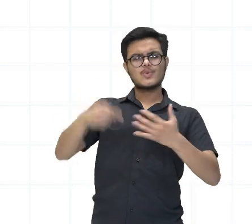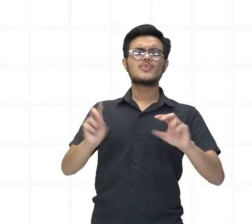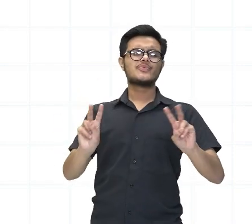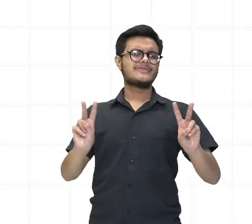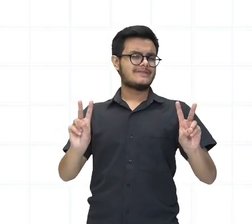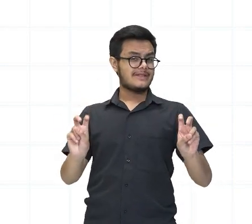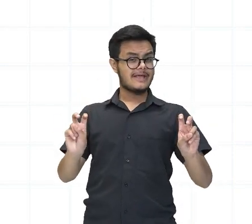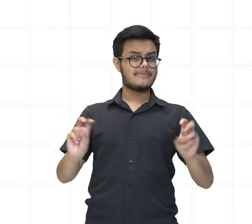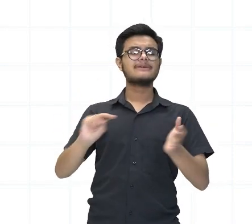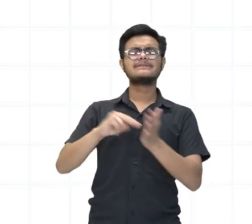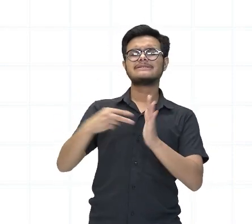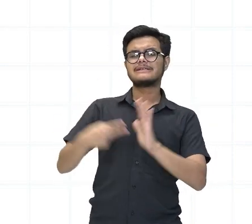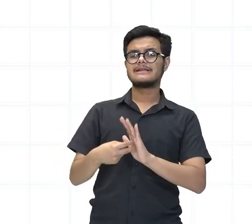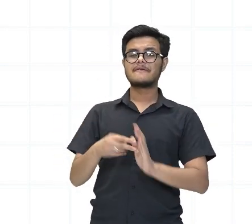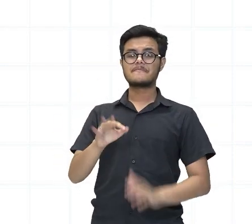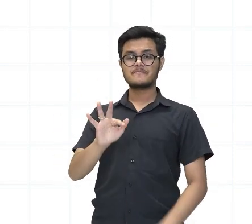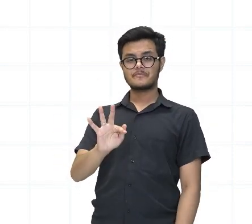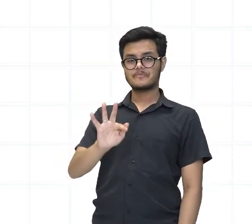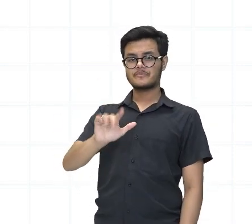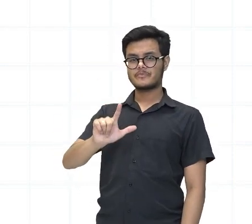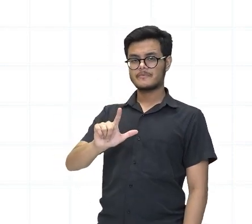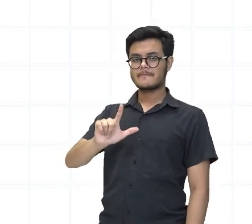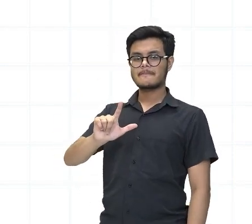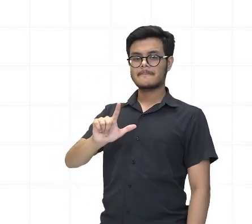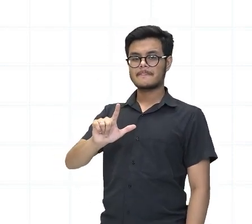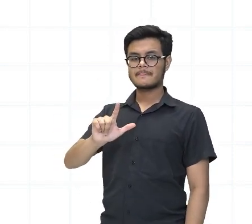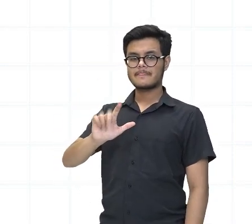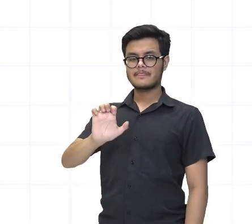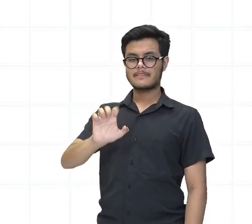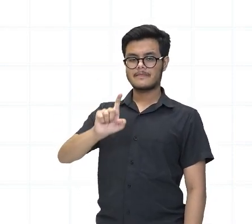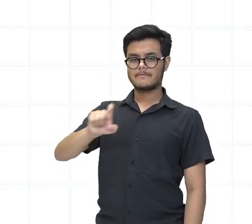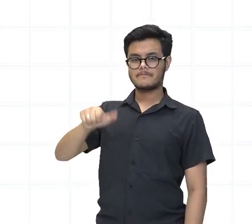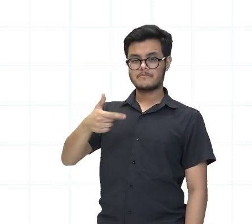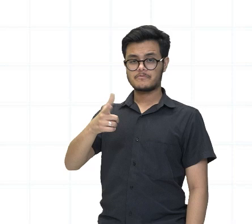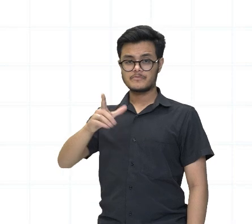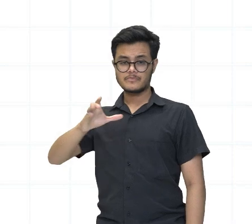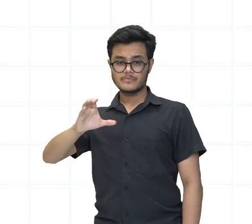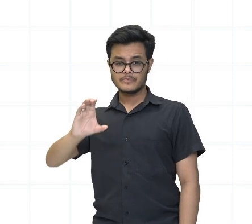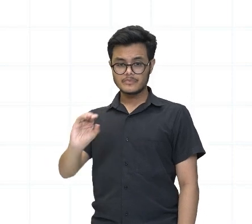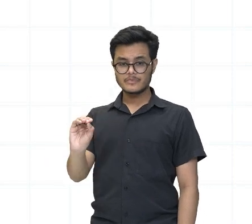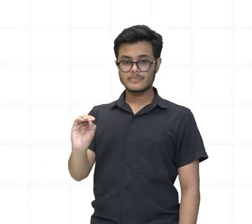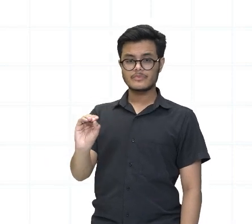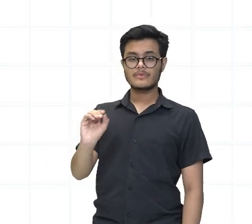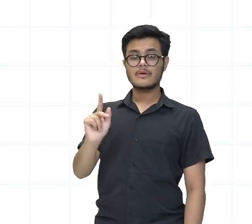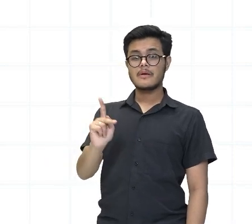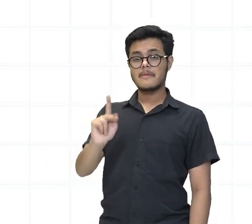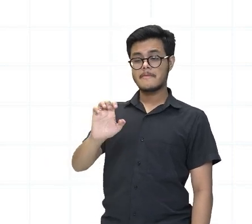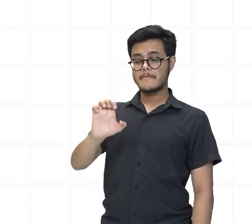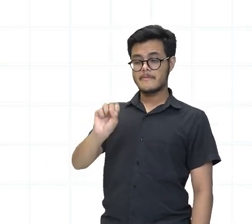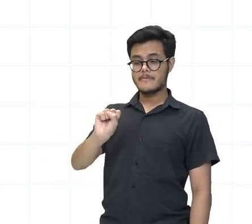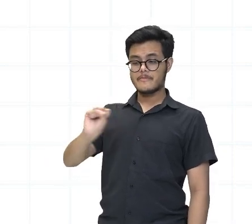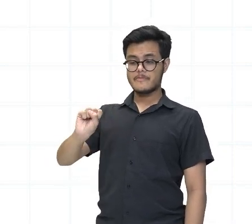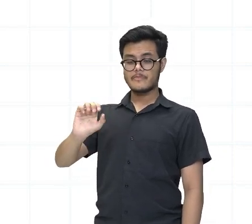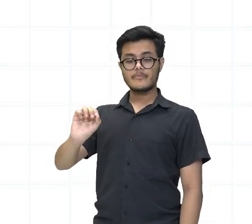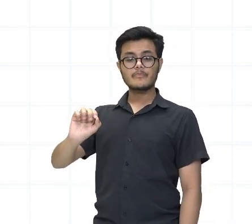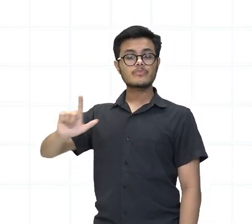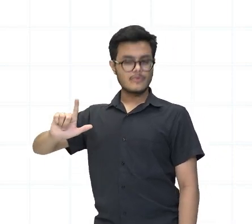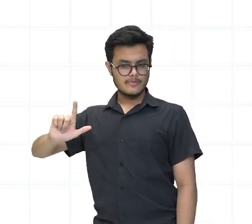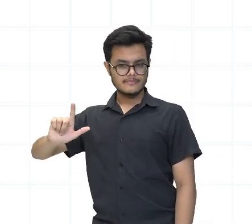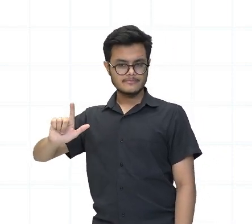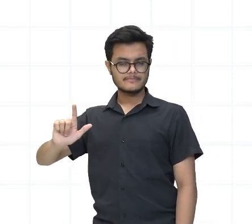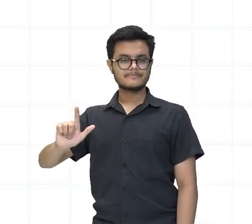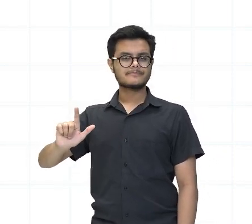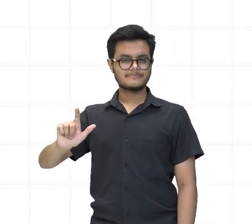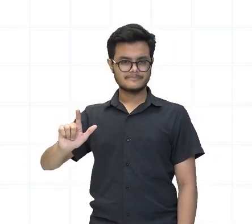pessoal. Então, uma parte da minha terminação verbal me traz esse conjunto de informação, que é o que nós chamamos de